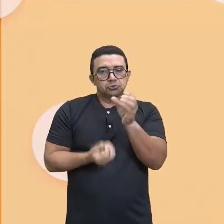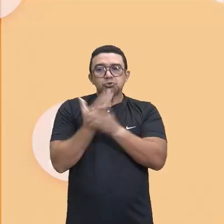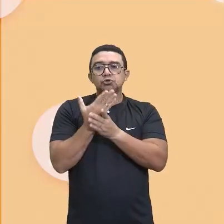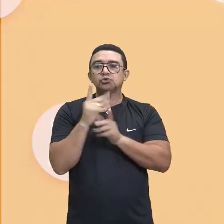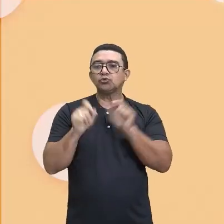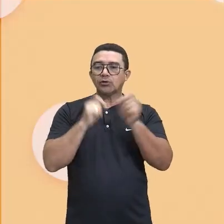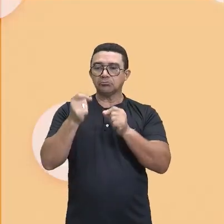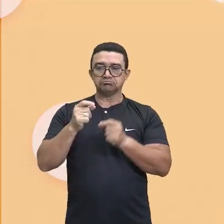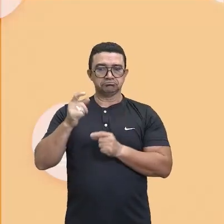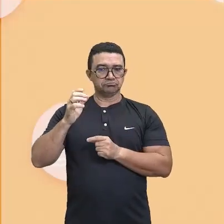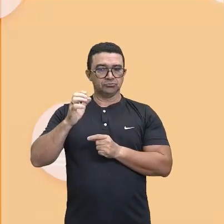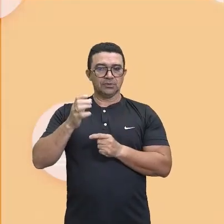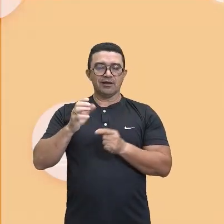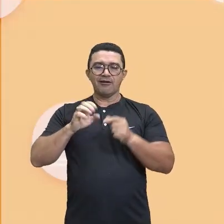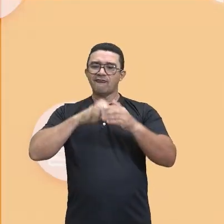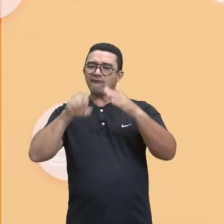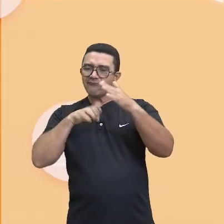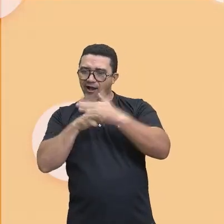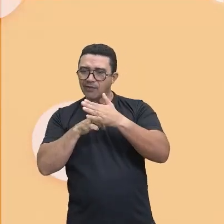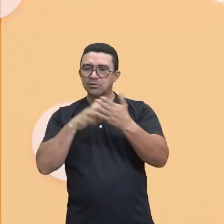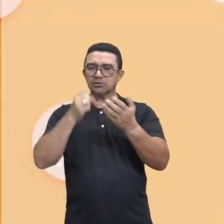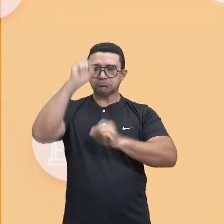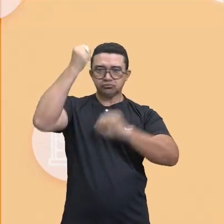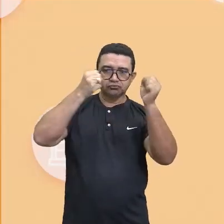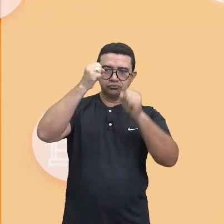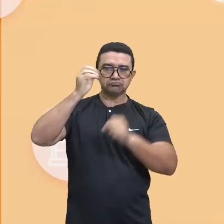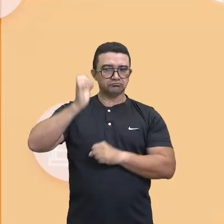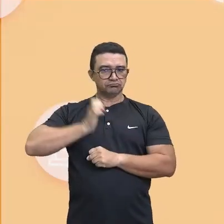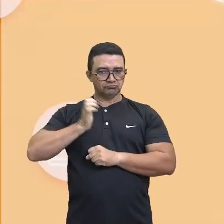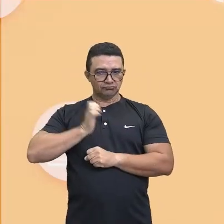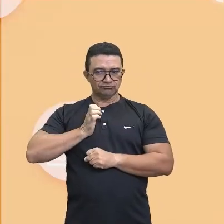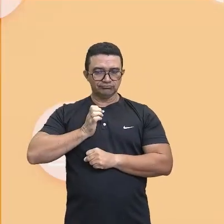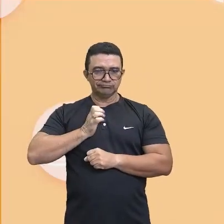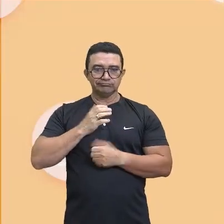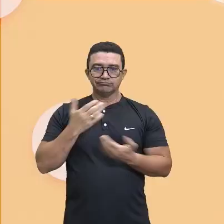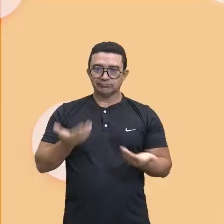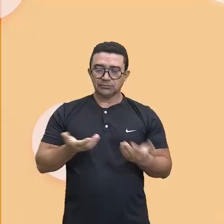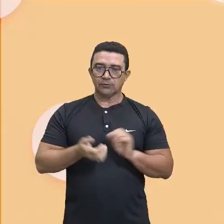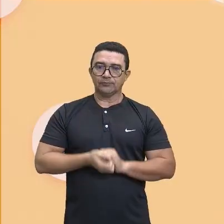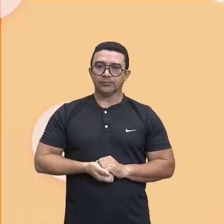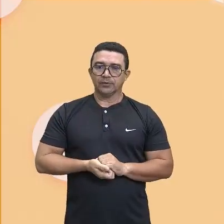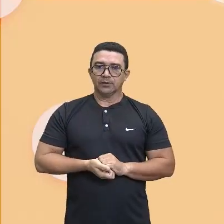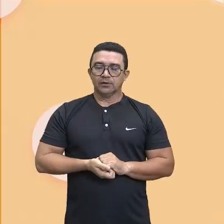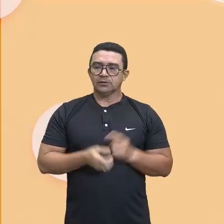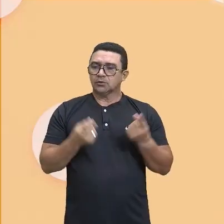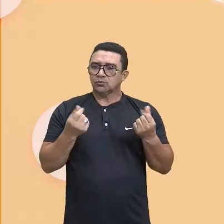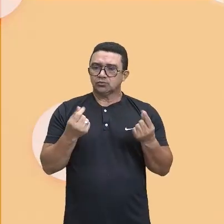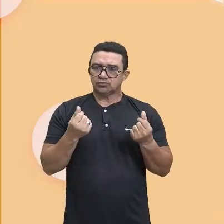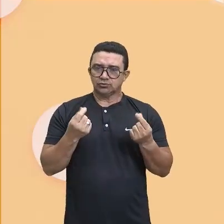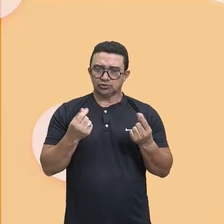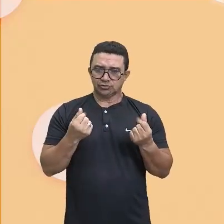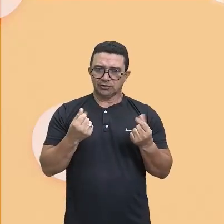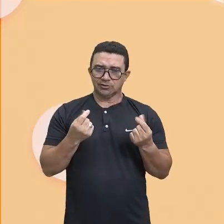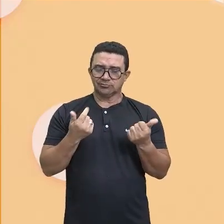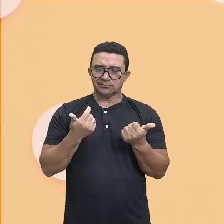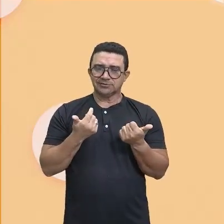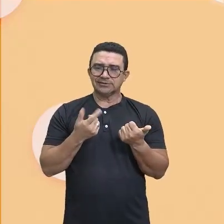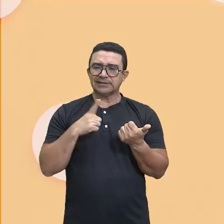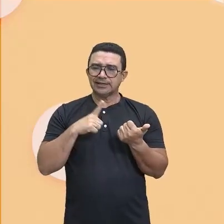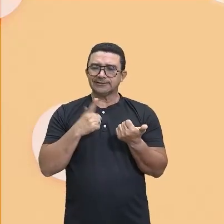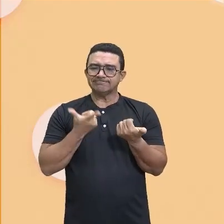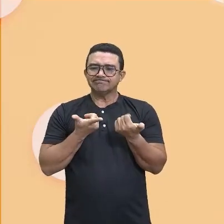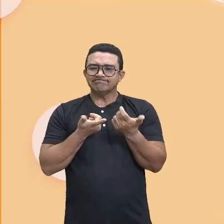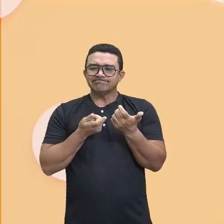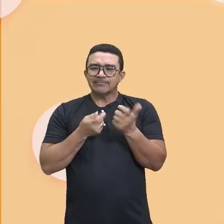pessoas compram? A partir do trabalho que elas realizam em outras empresas. Então, a lógica do dinheiro, ela vem moldando